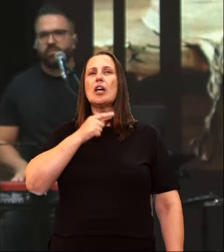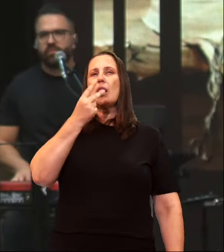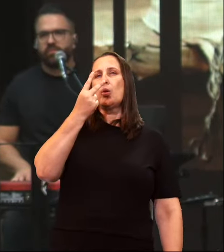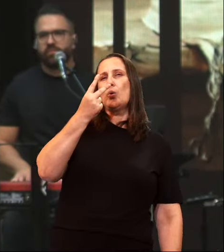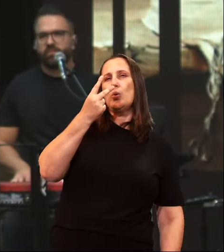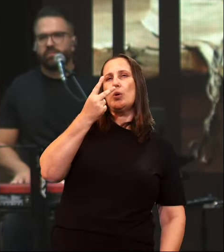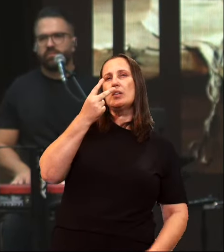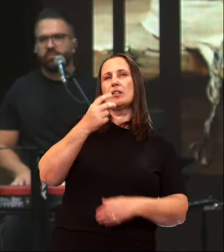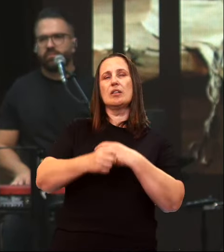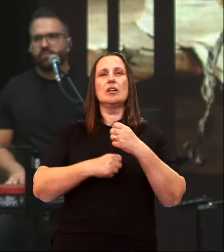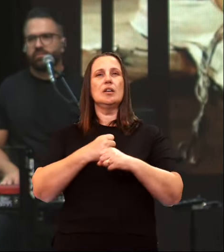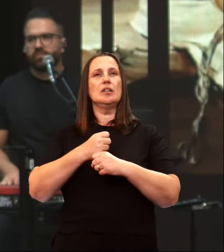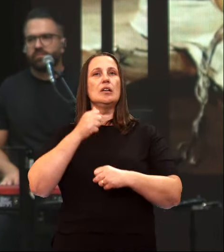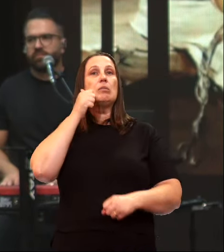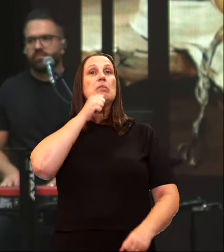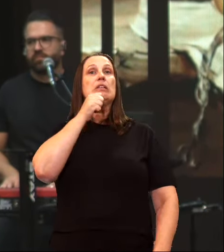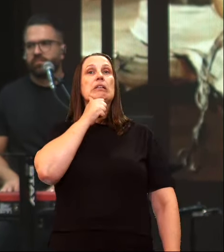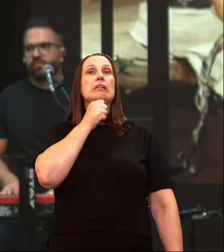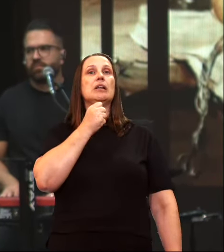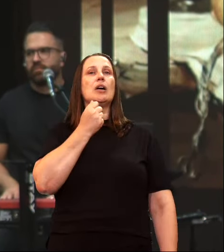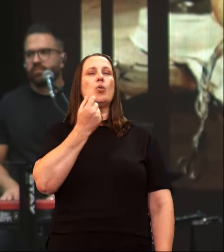de colo, chegamos no México.